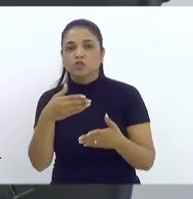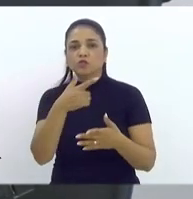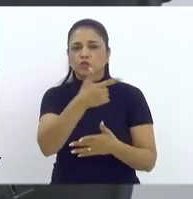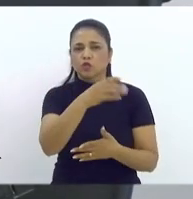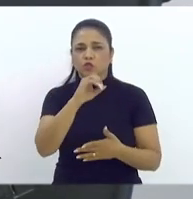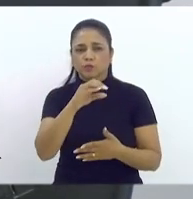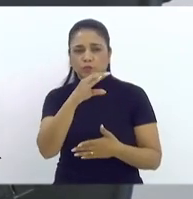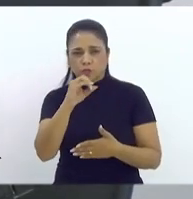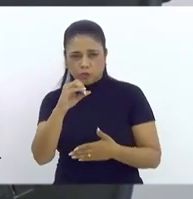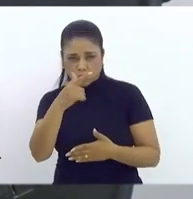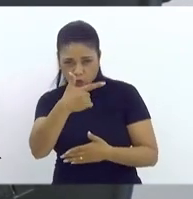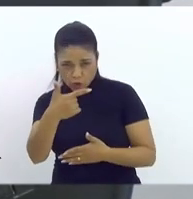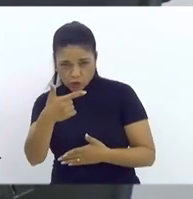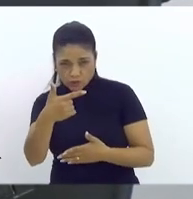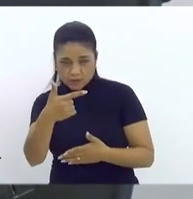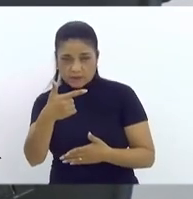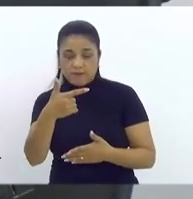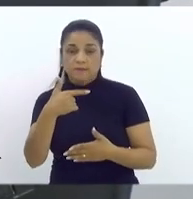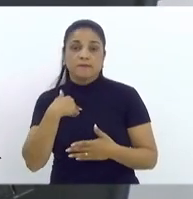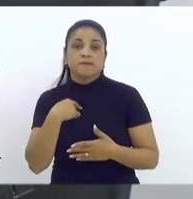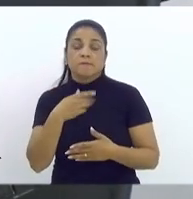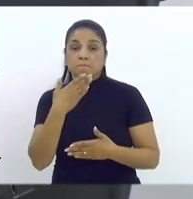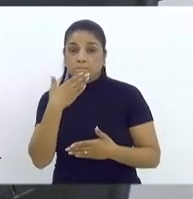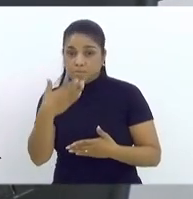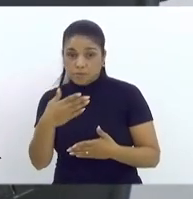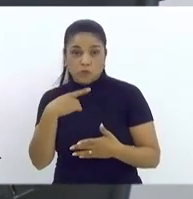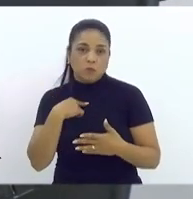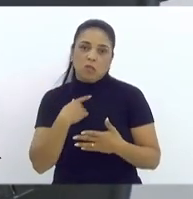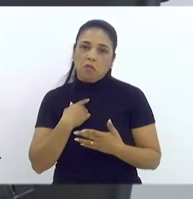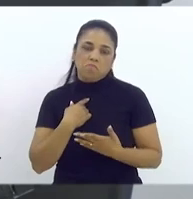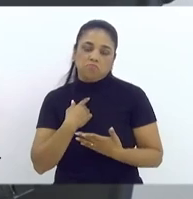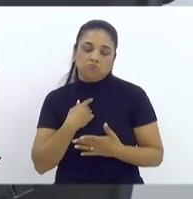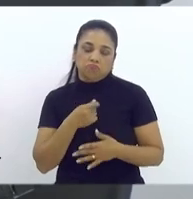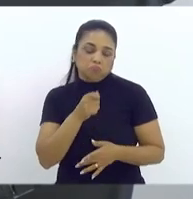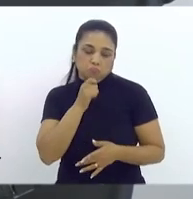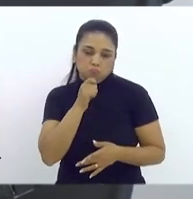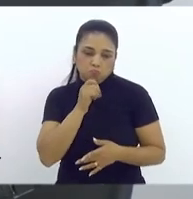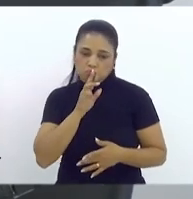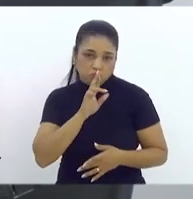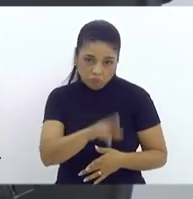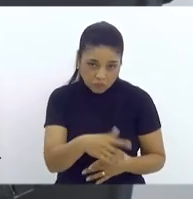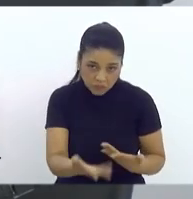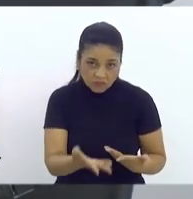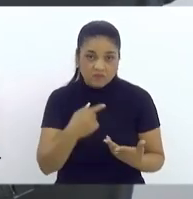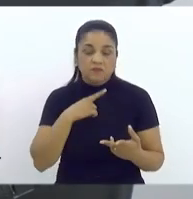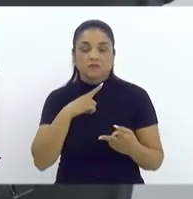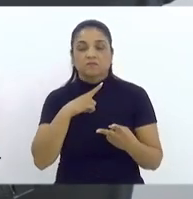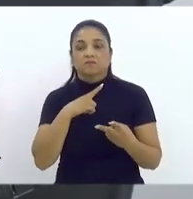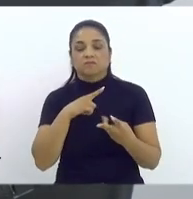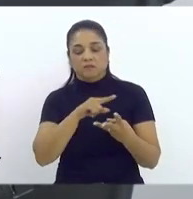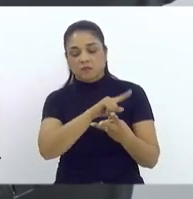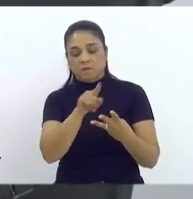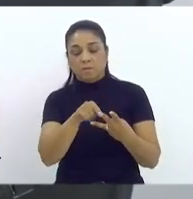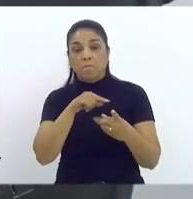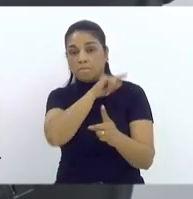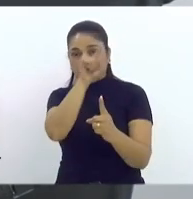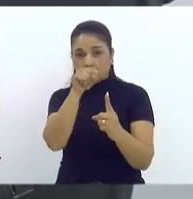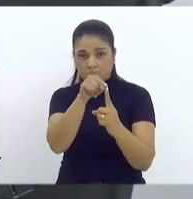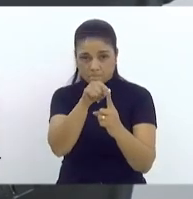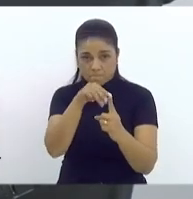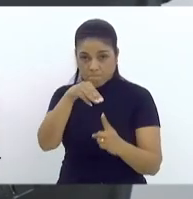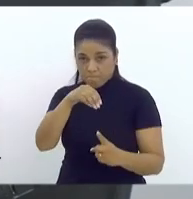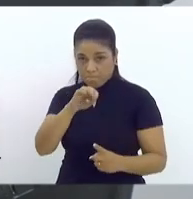ainda não foram atendidas, apesar da Natuz de ter recebido tarifas para isso? Metas financeiras de expansão para atendimento a